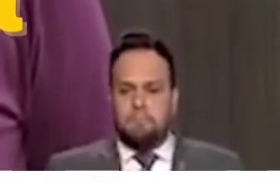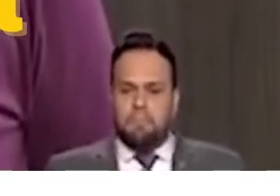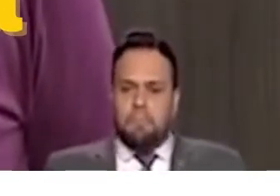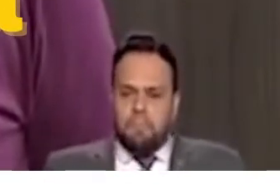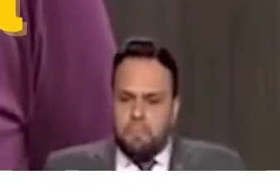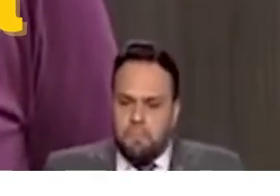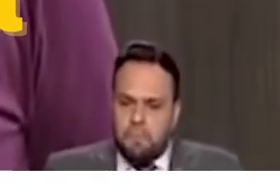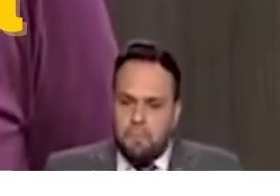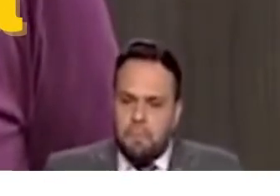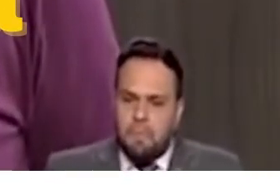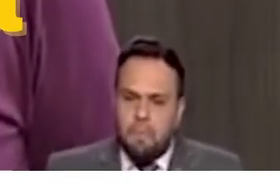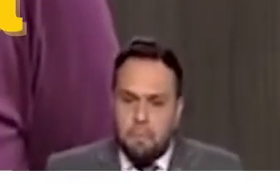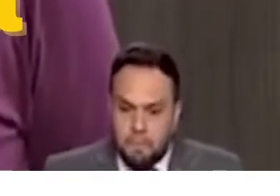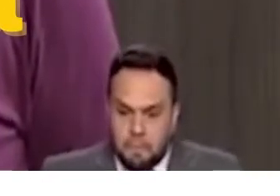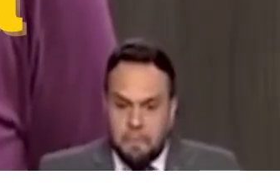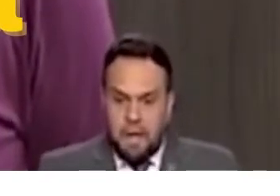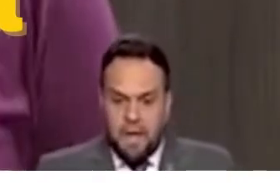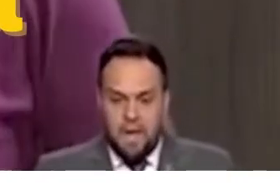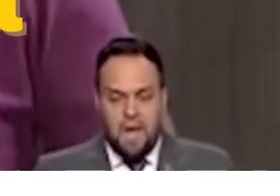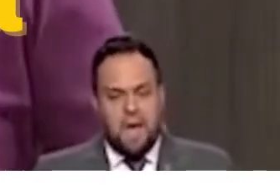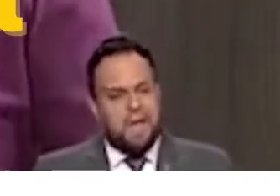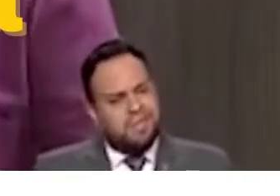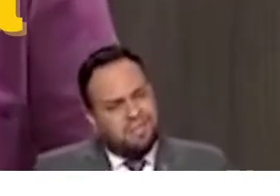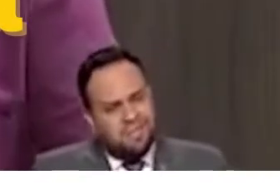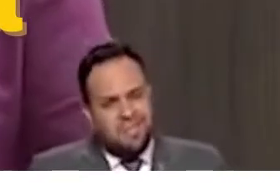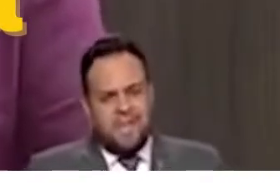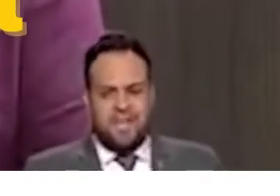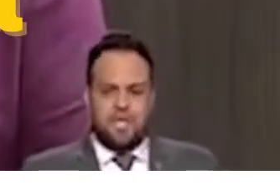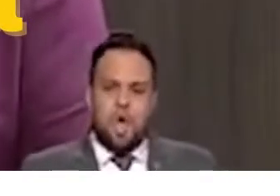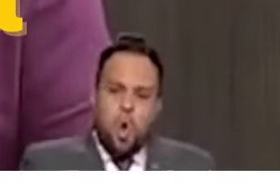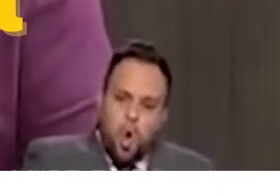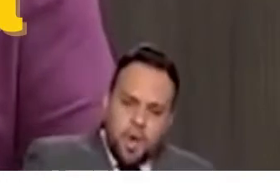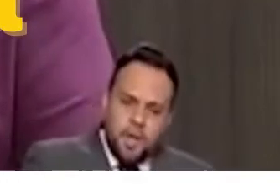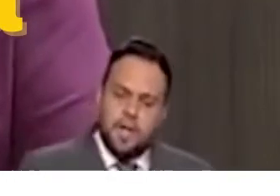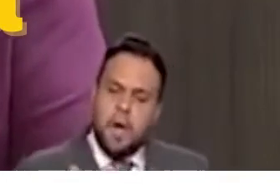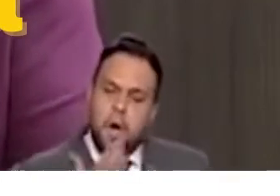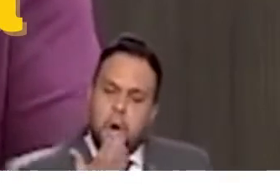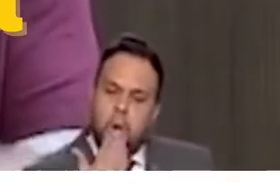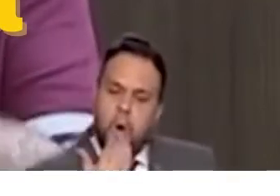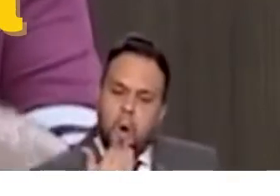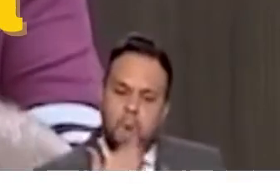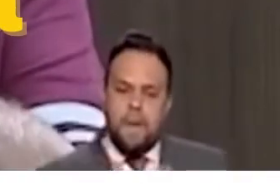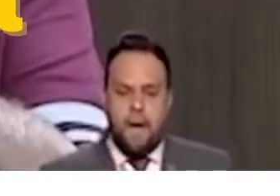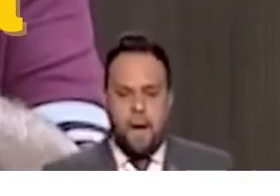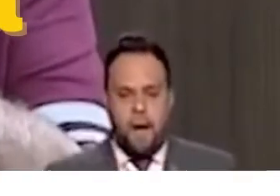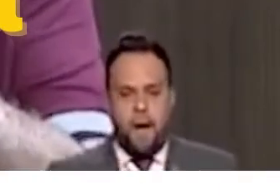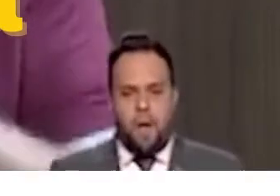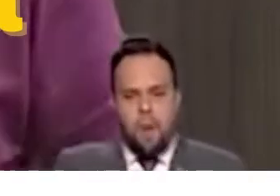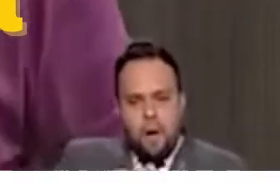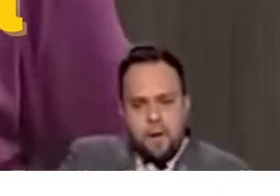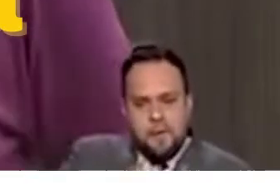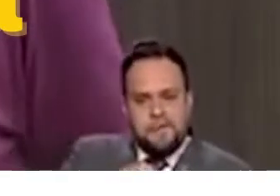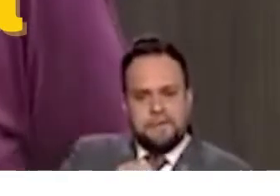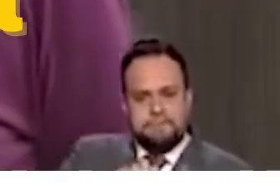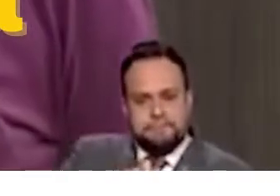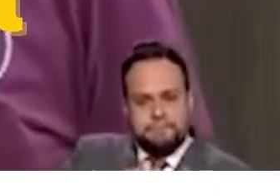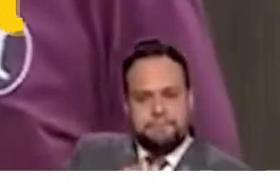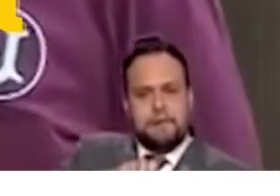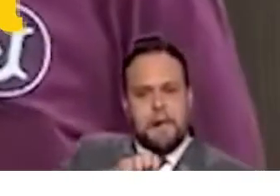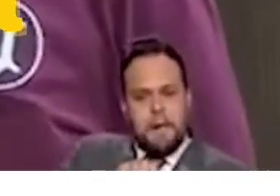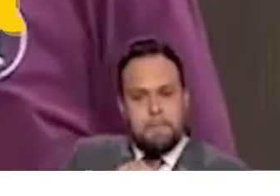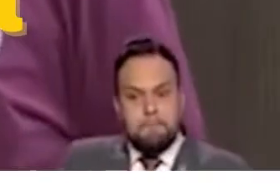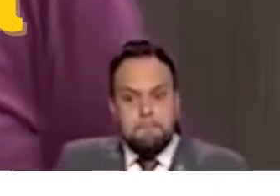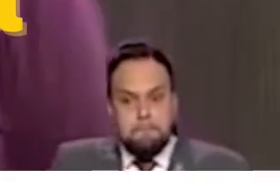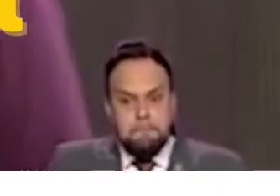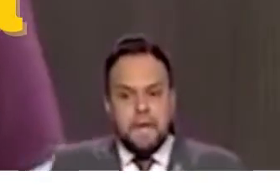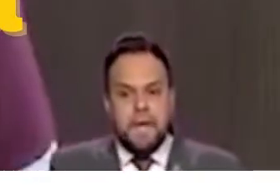e a gente deixa assim. E orienta comer com calma, mastigar bem a comida. Essa semana